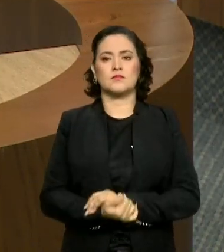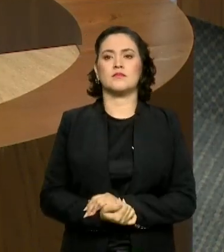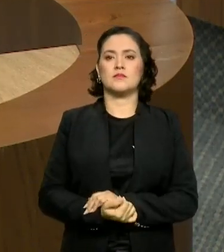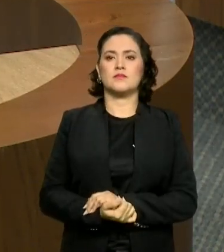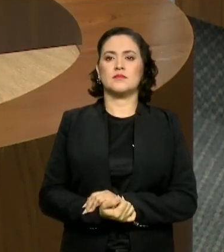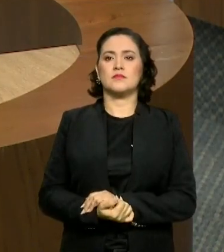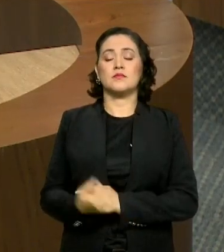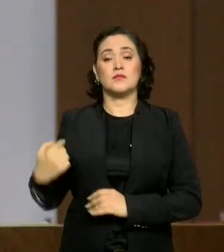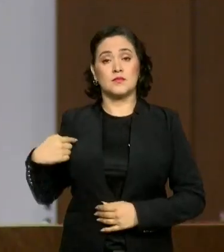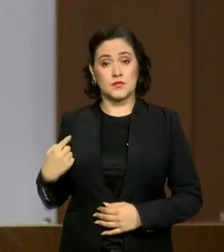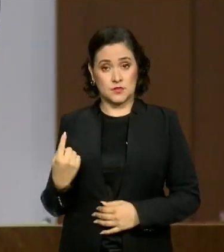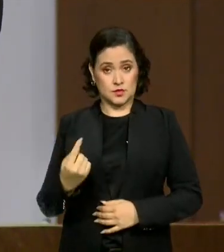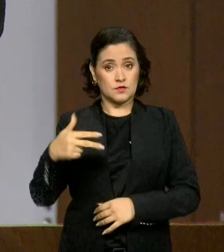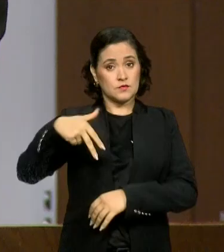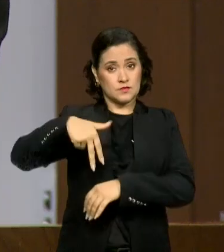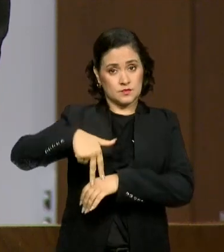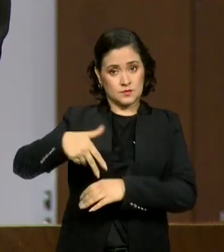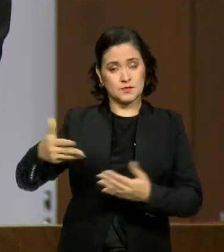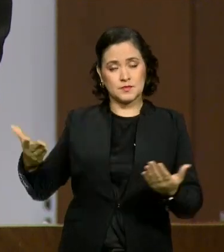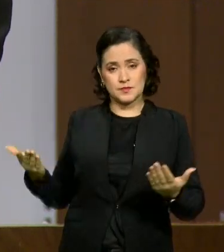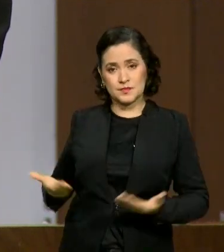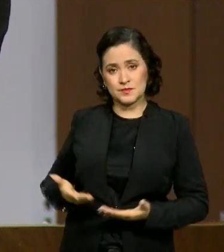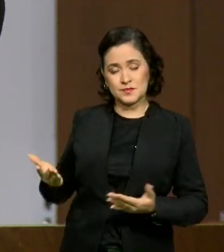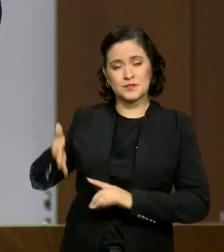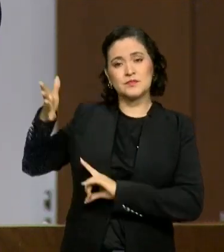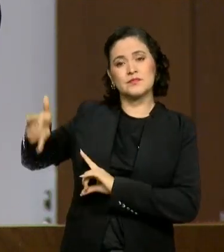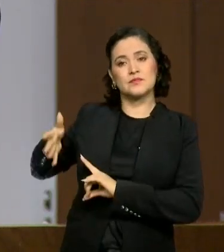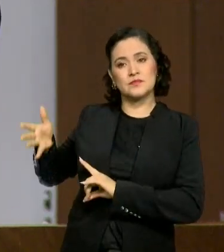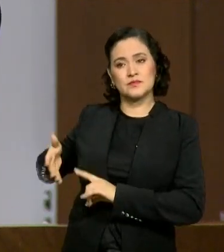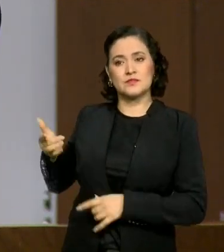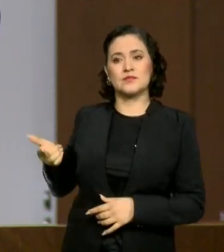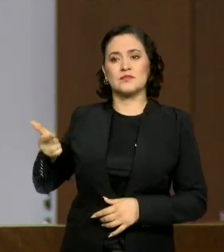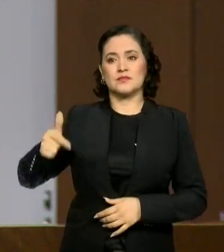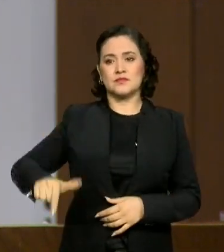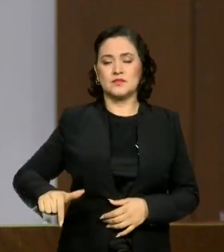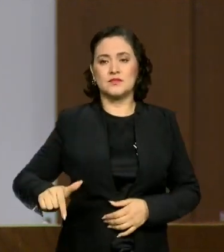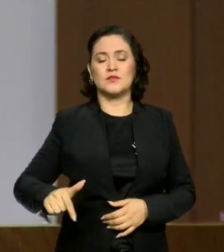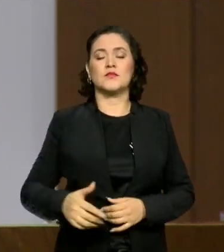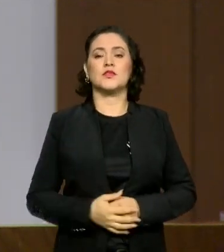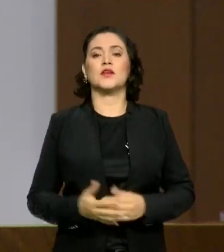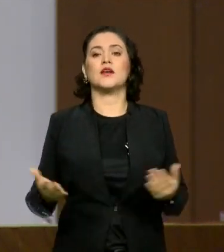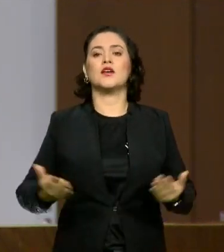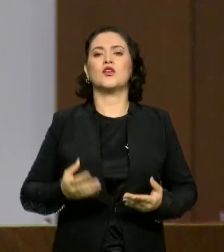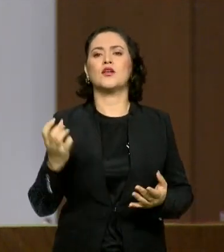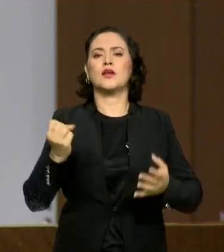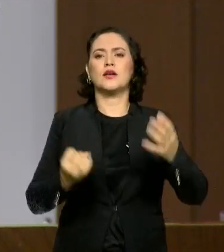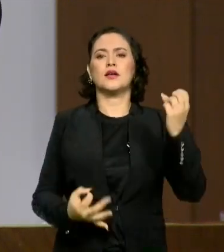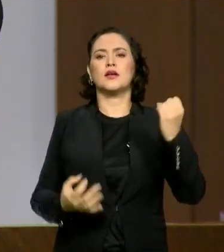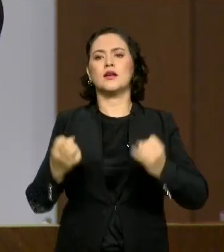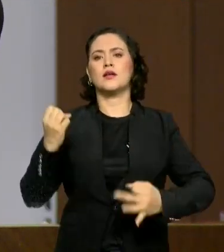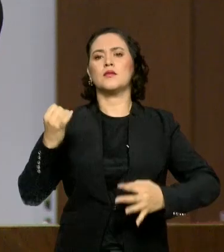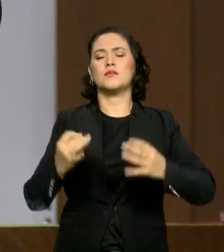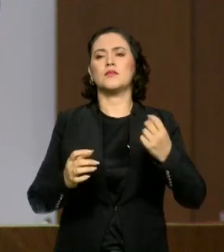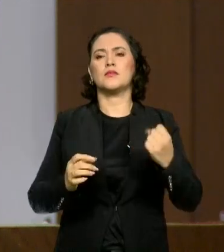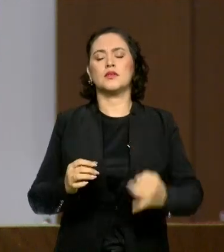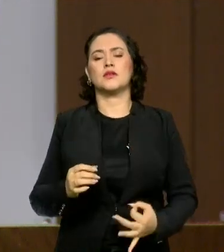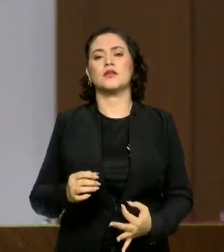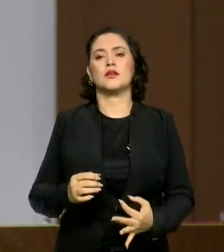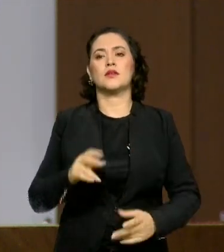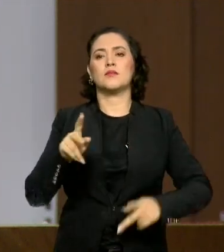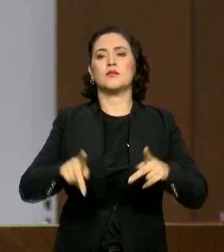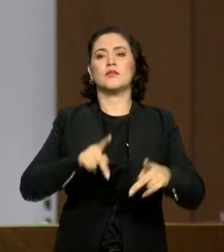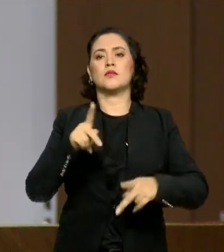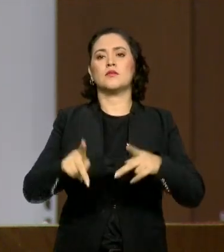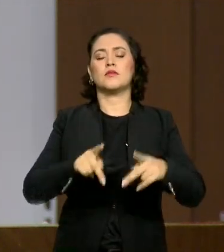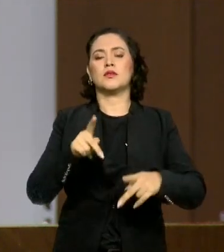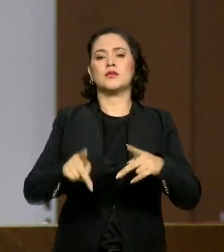venho aqui nessa tribuna mais uma vez, dessa feita para prestar conta com o povo do Maranhão, especialmente o